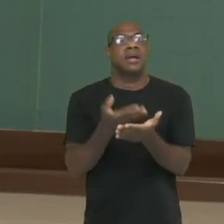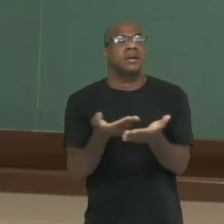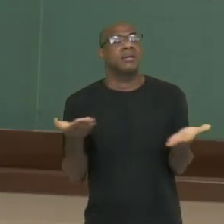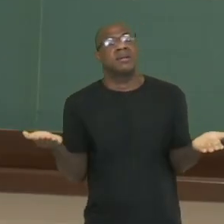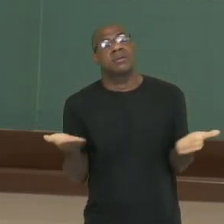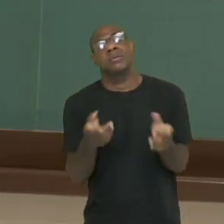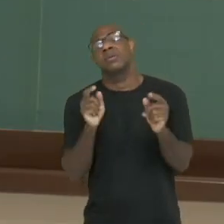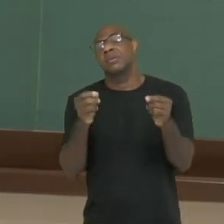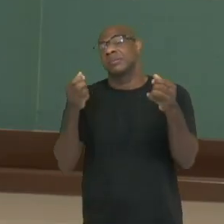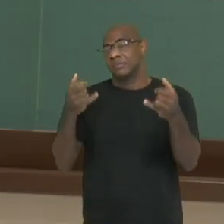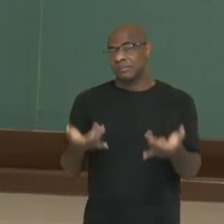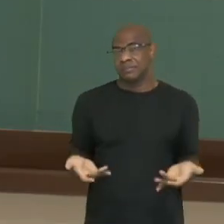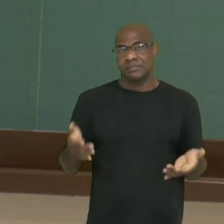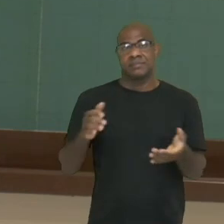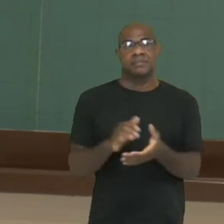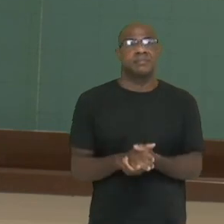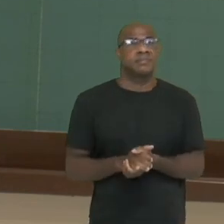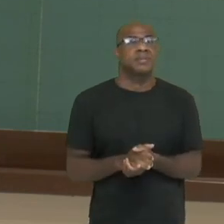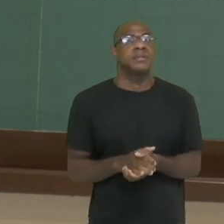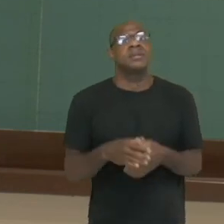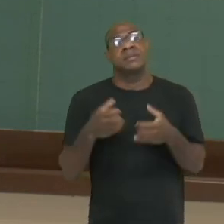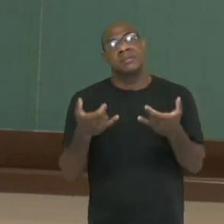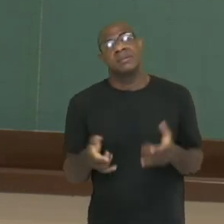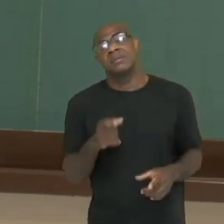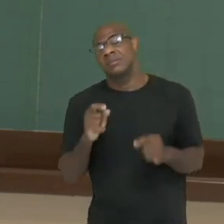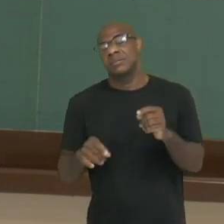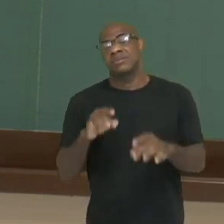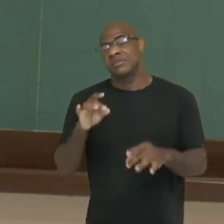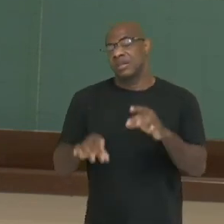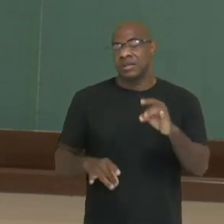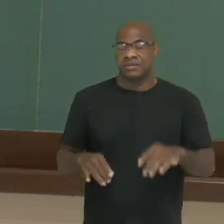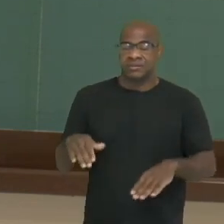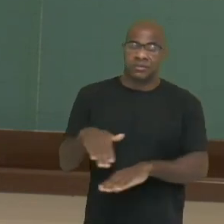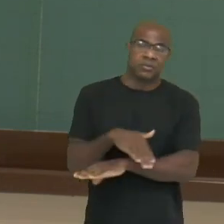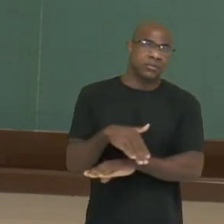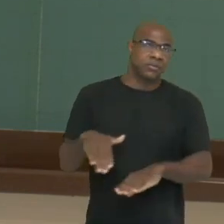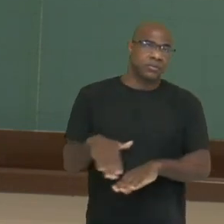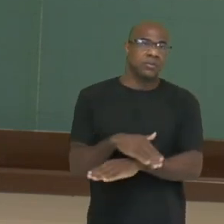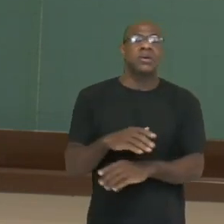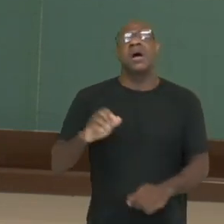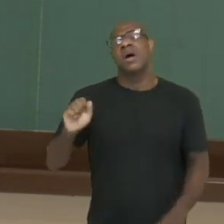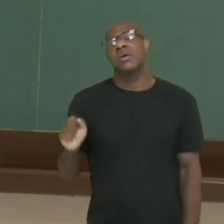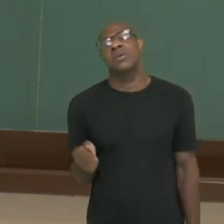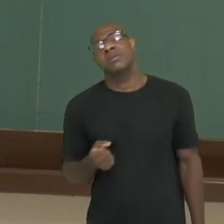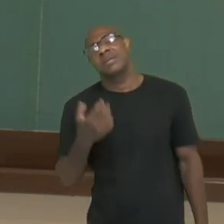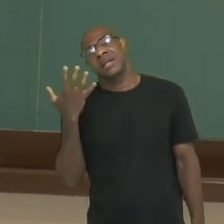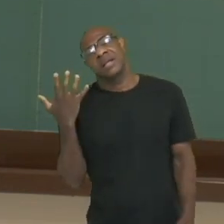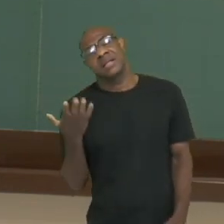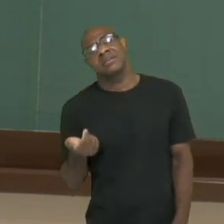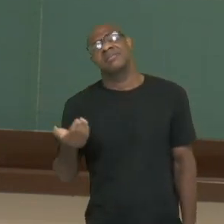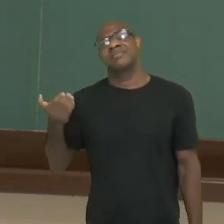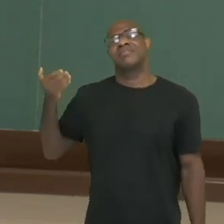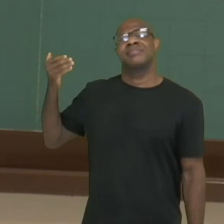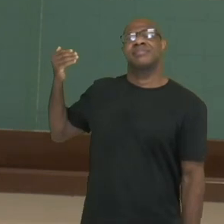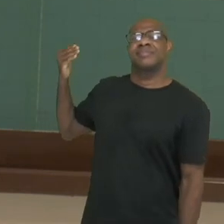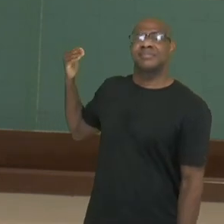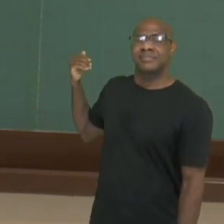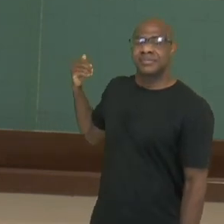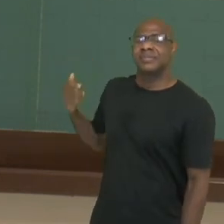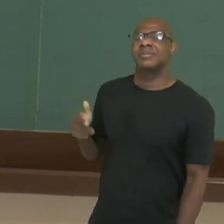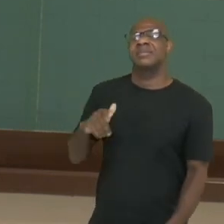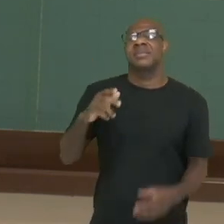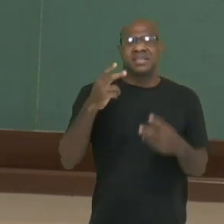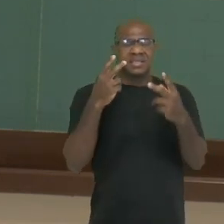vimos, né, nessa aula? Nós falamos sobre teatro de rua, né, que ele acontece desde a origem do teatro, lá no teatro